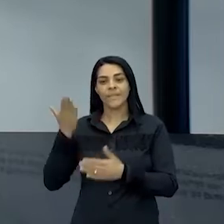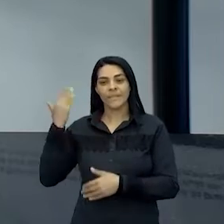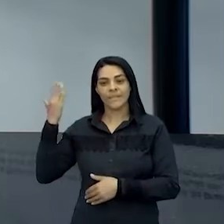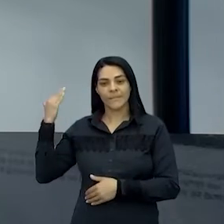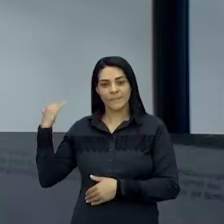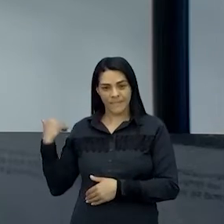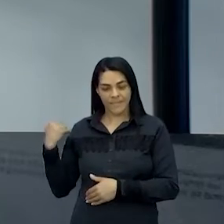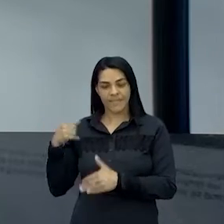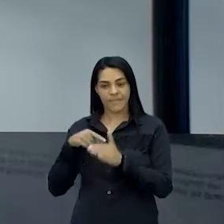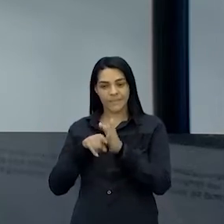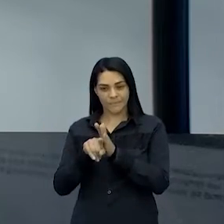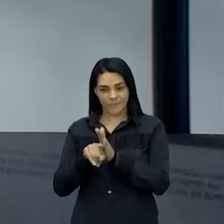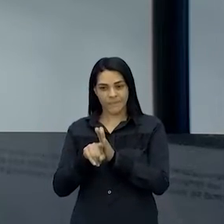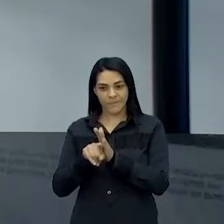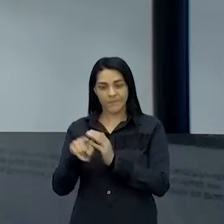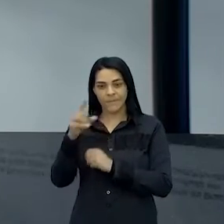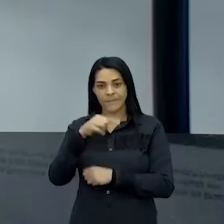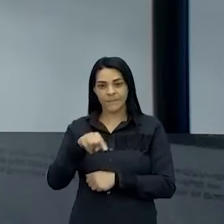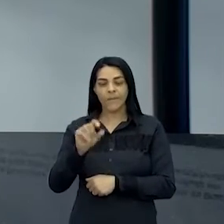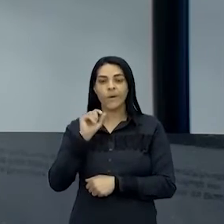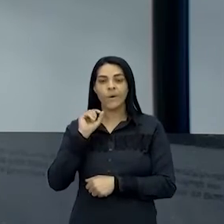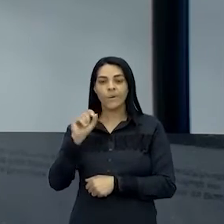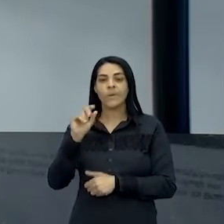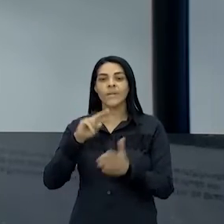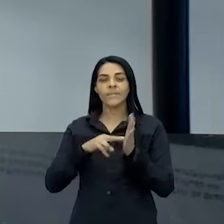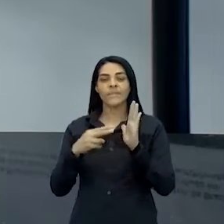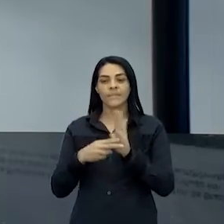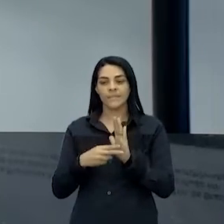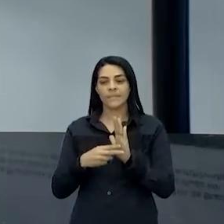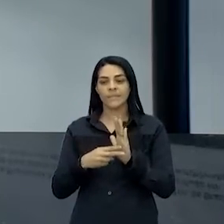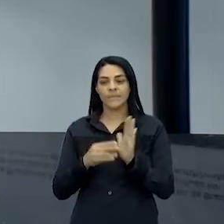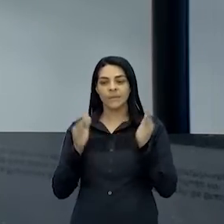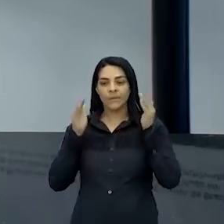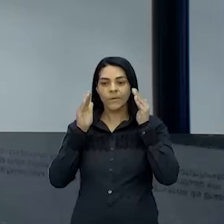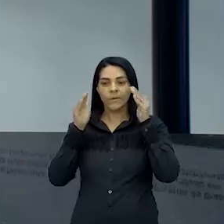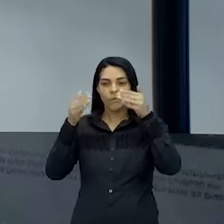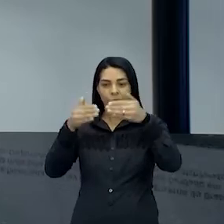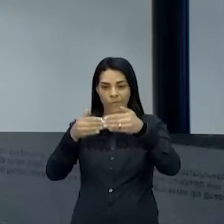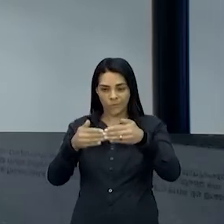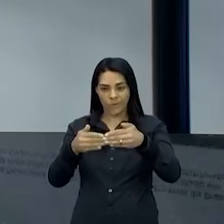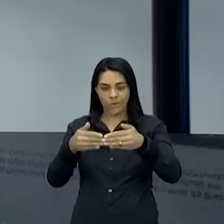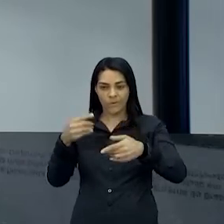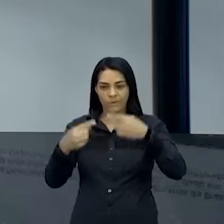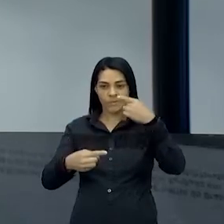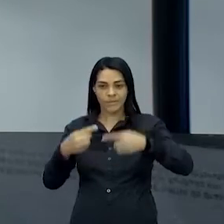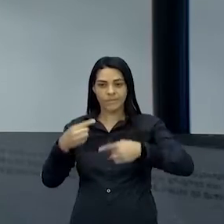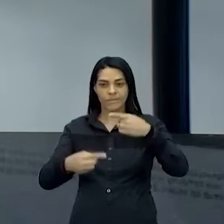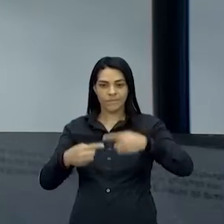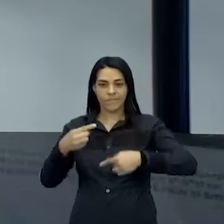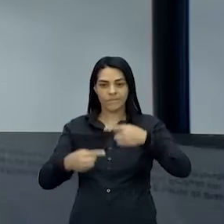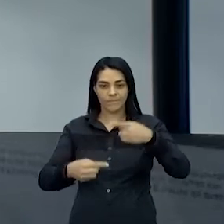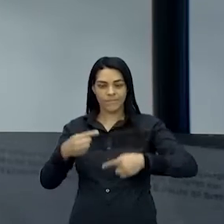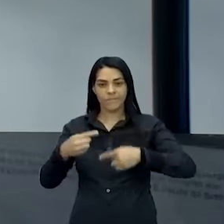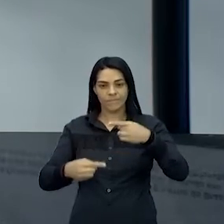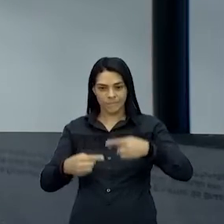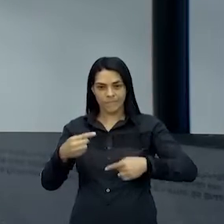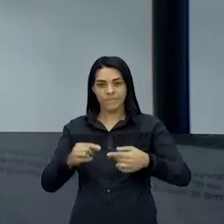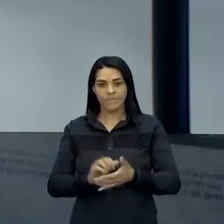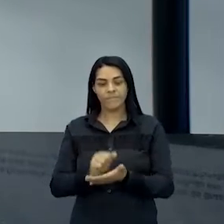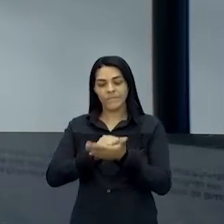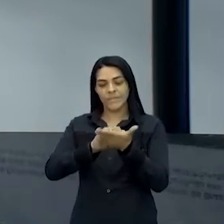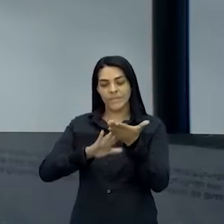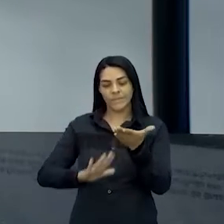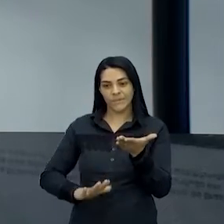vocês aquela pergunta, né? O que é um fórum de discussão? Porque a atividade de vocês, a atividade principal, né, da